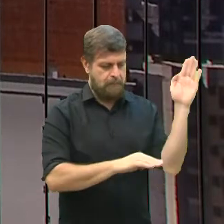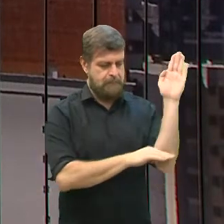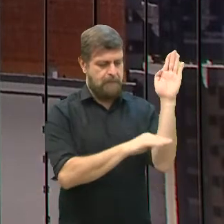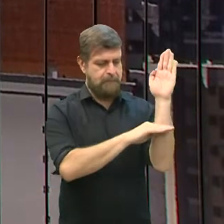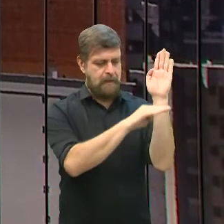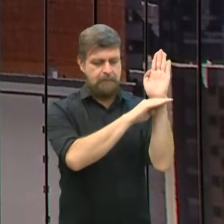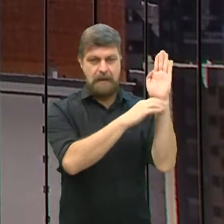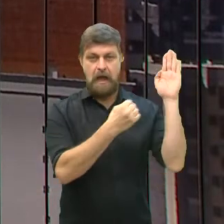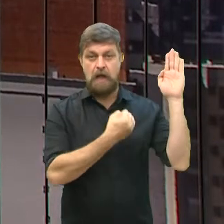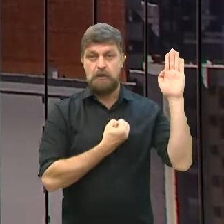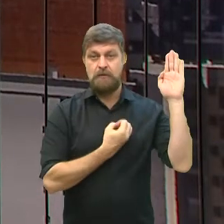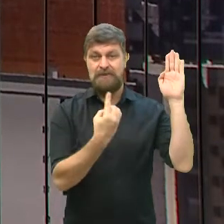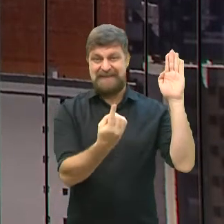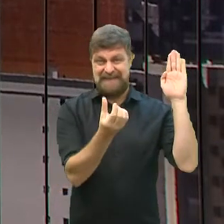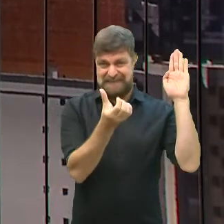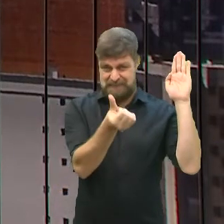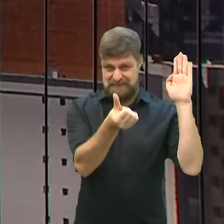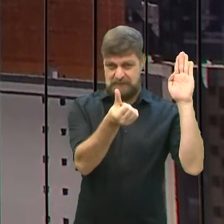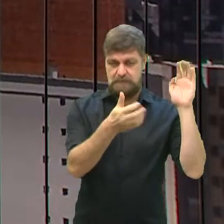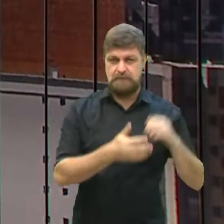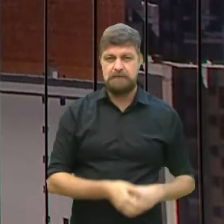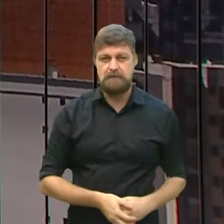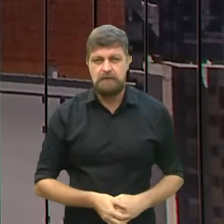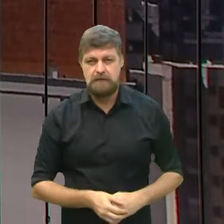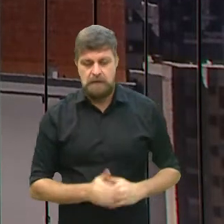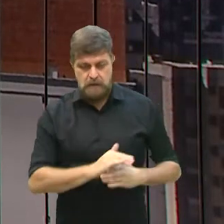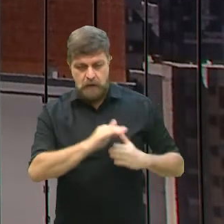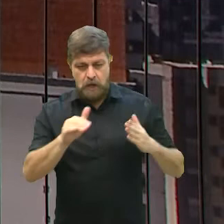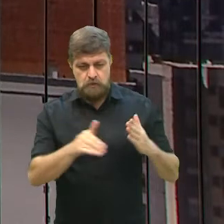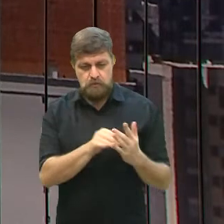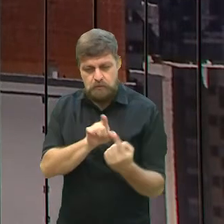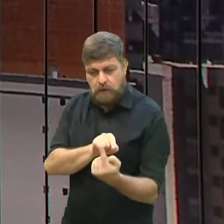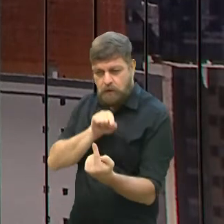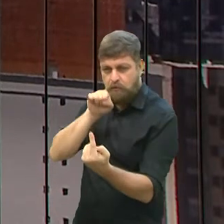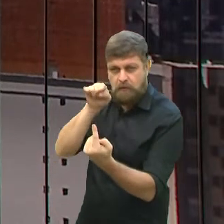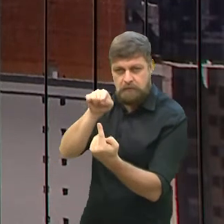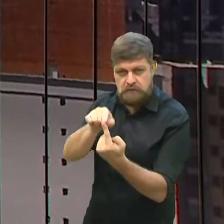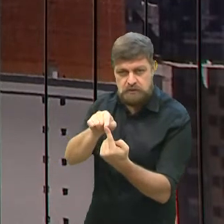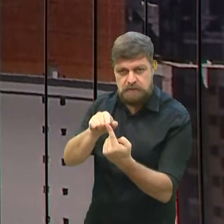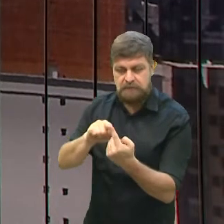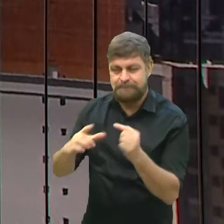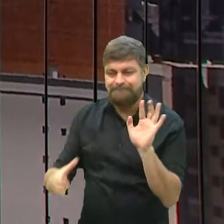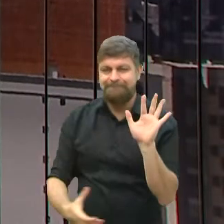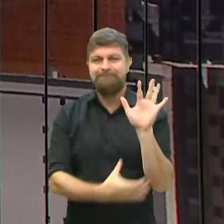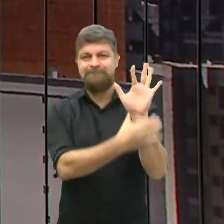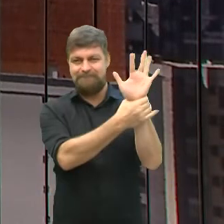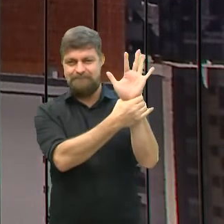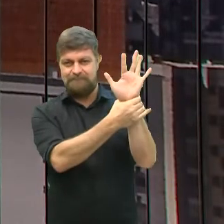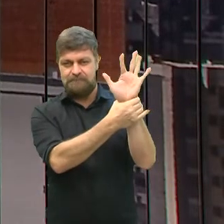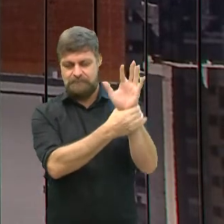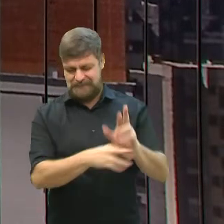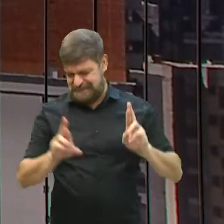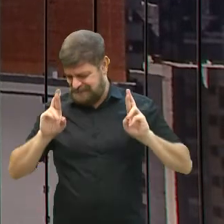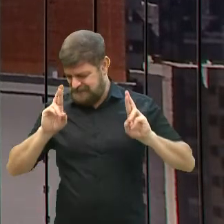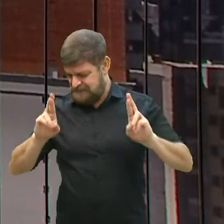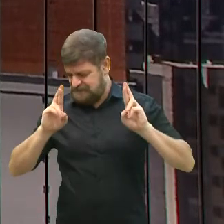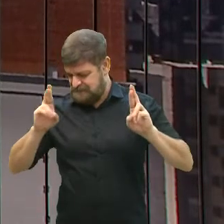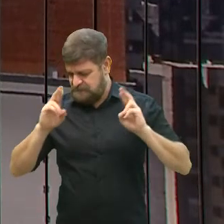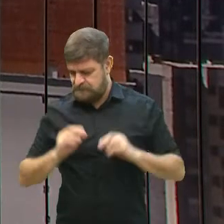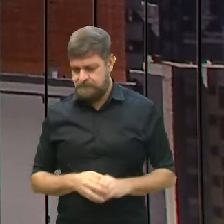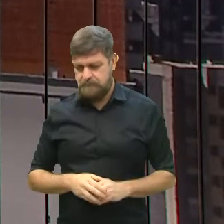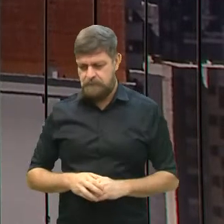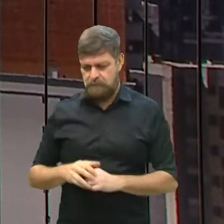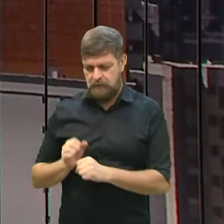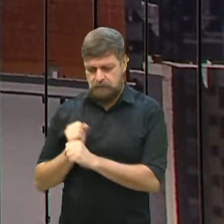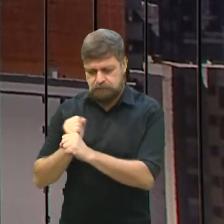da Prefeitura de Campinas, isso tudo a favor da sustentabilidade, na expectativa que nos próximos